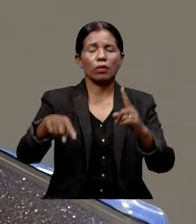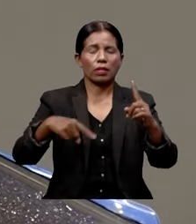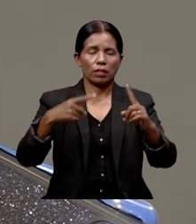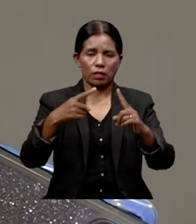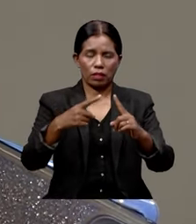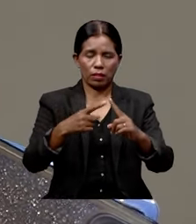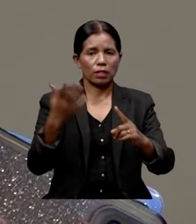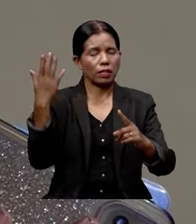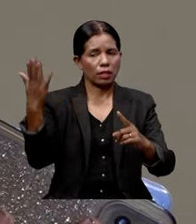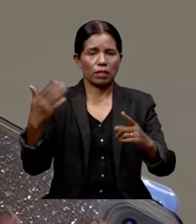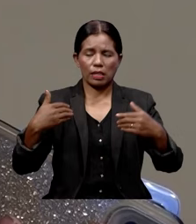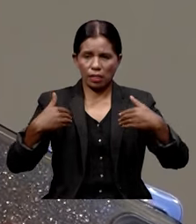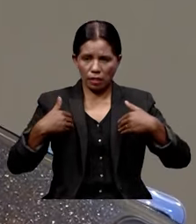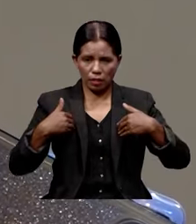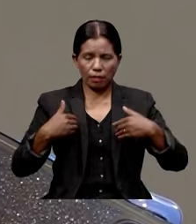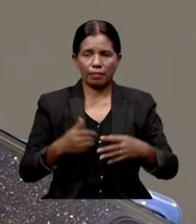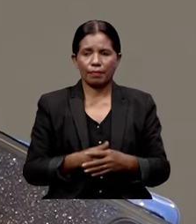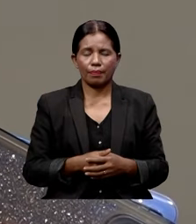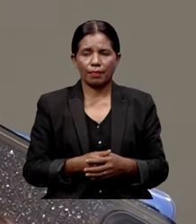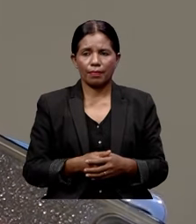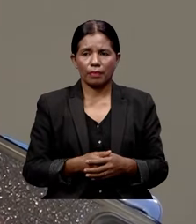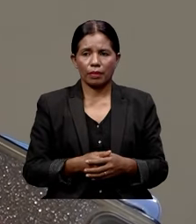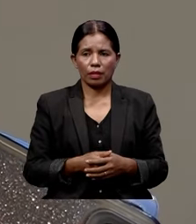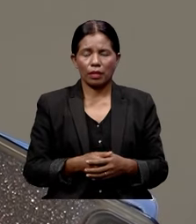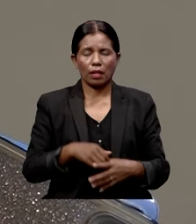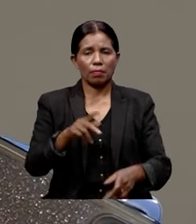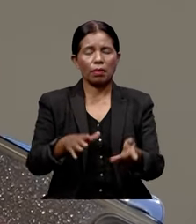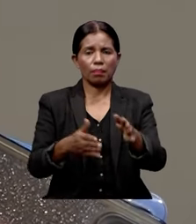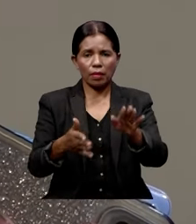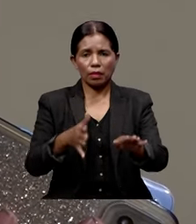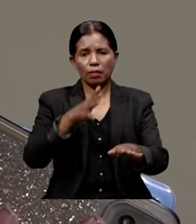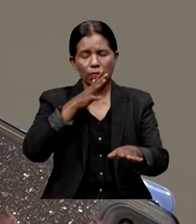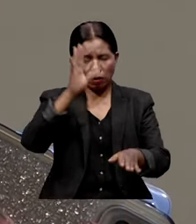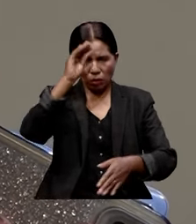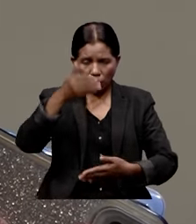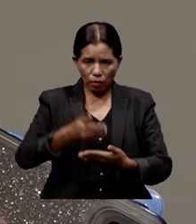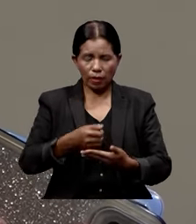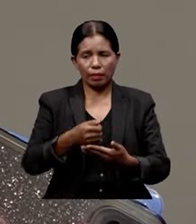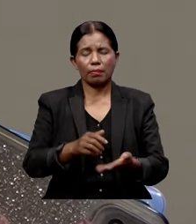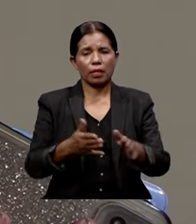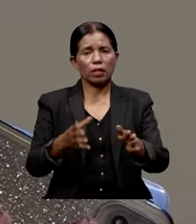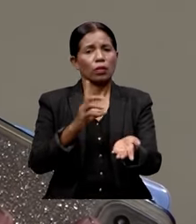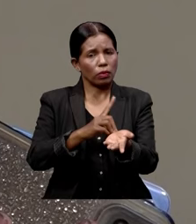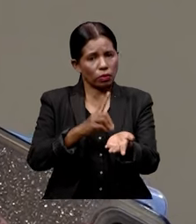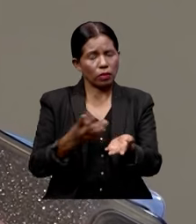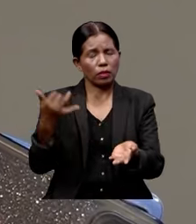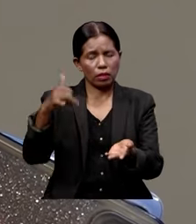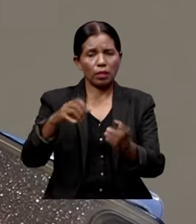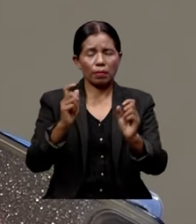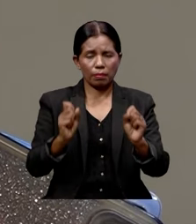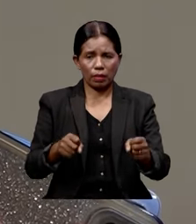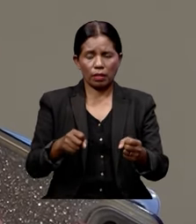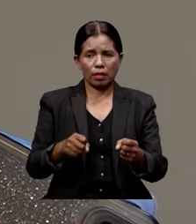iha akontese iha mati inang no oang ita usi pessoal saudi sira be trenado ne sira bele